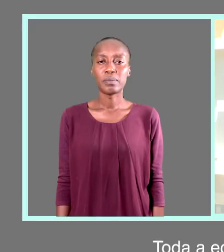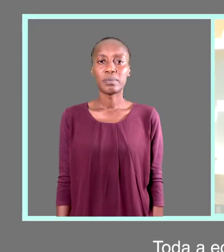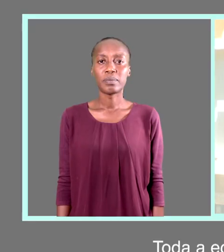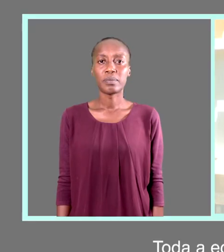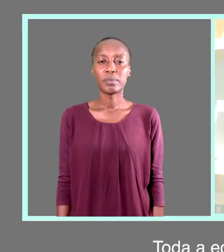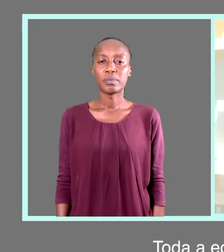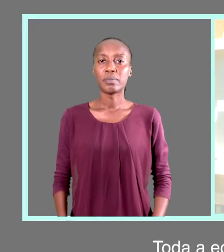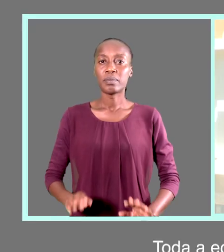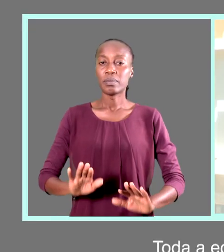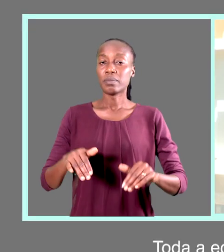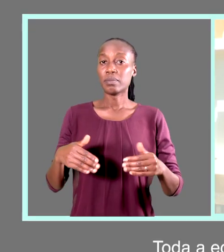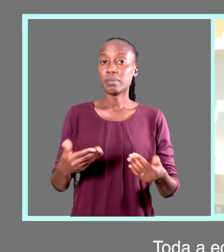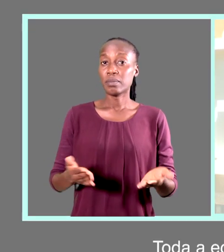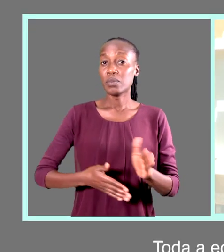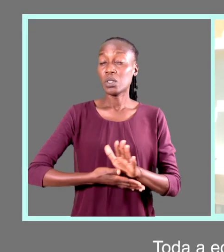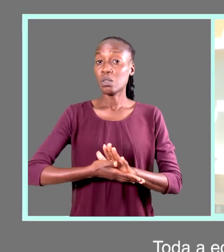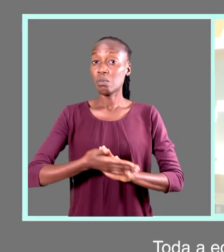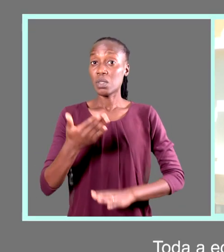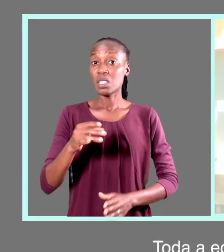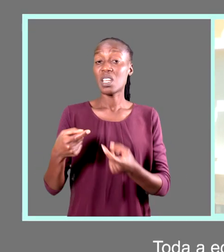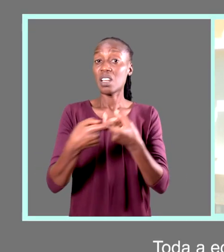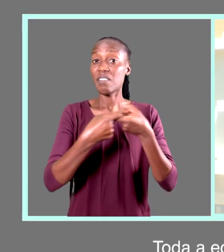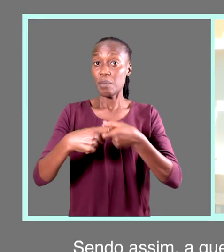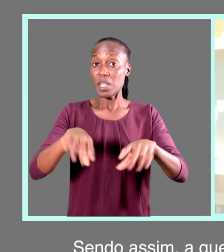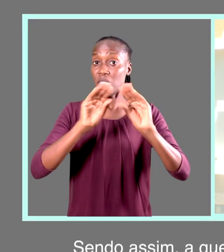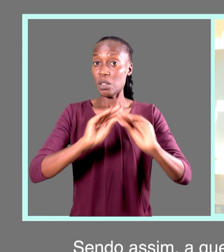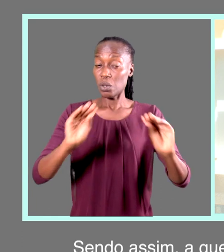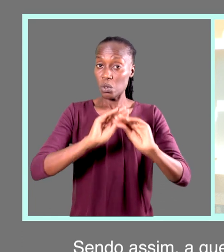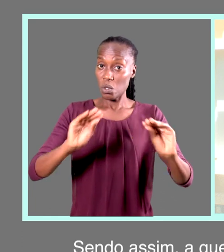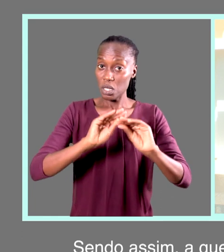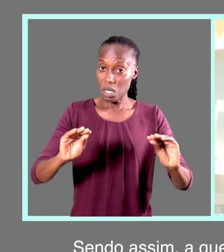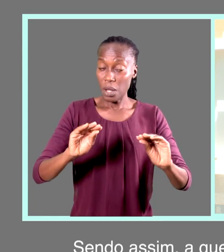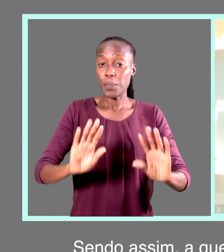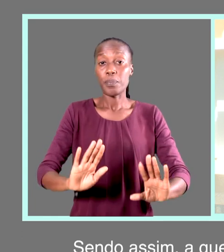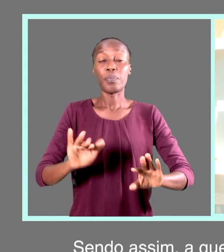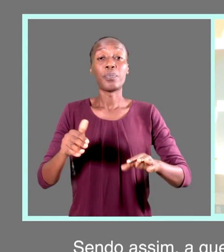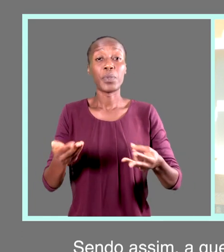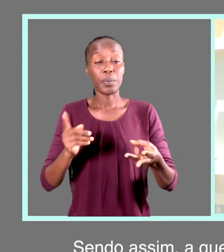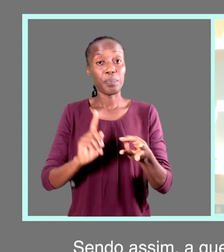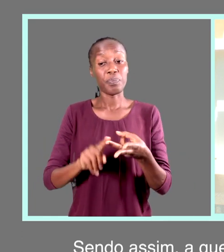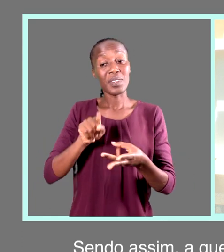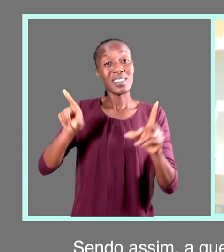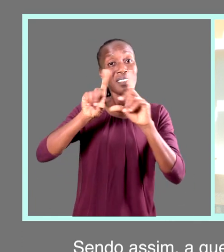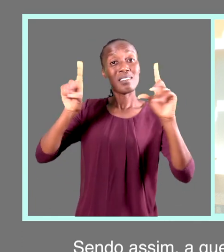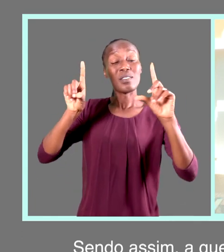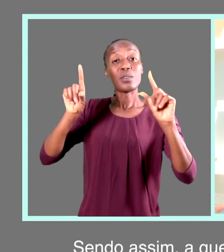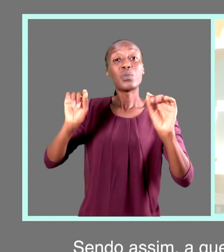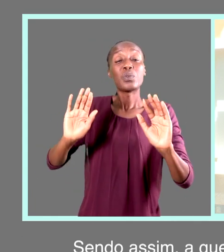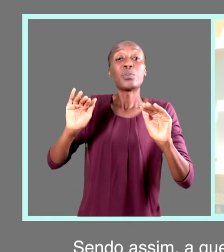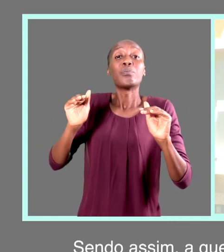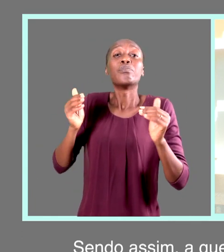E toda a educação começa na família. Então, sendo assim, a